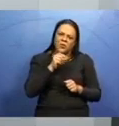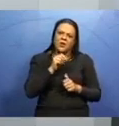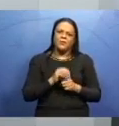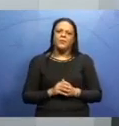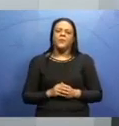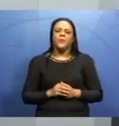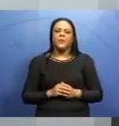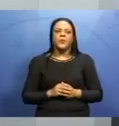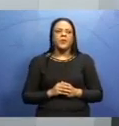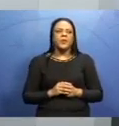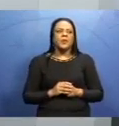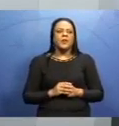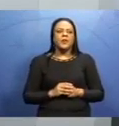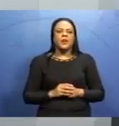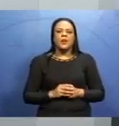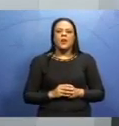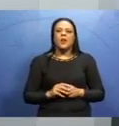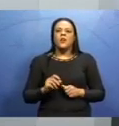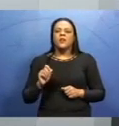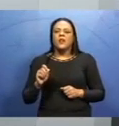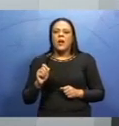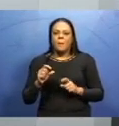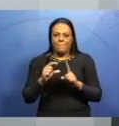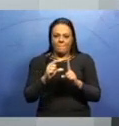Qual o significado da palavra em destaque?